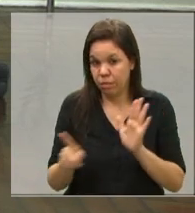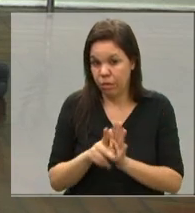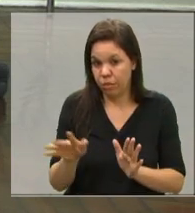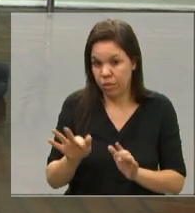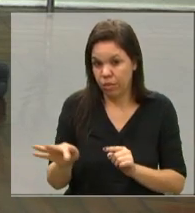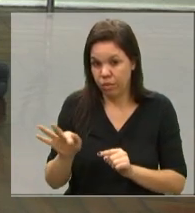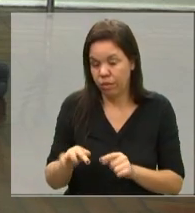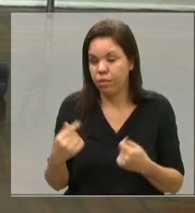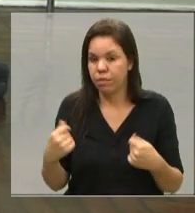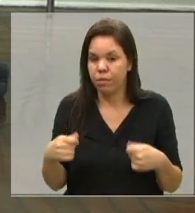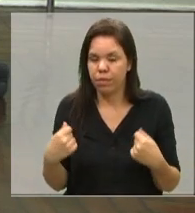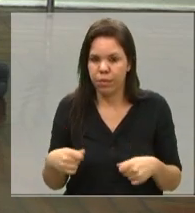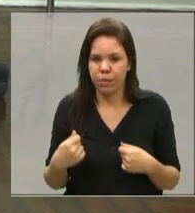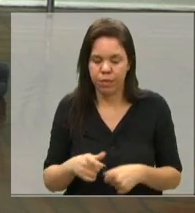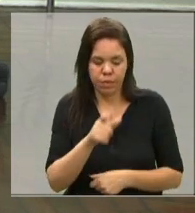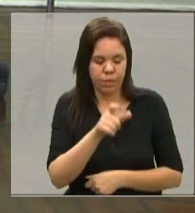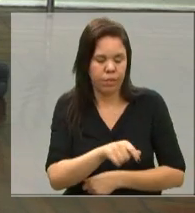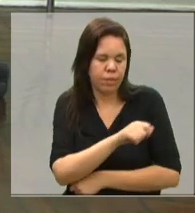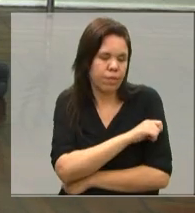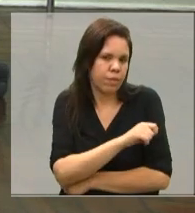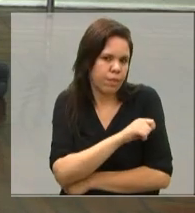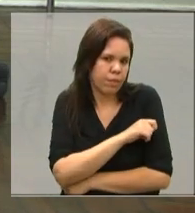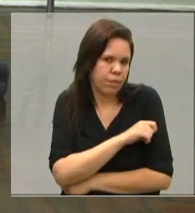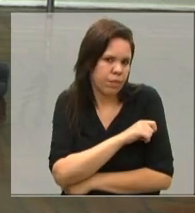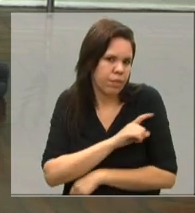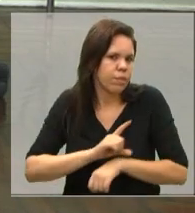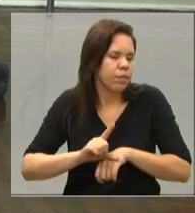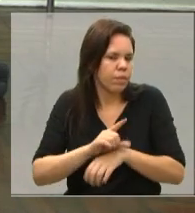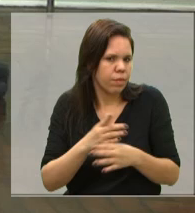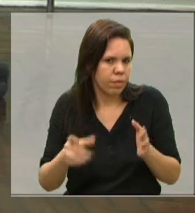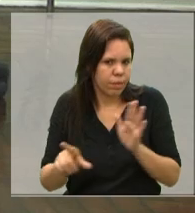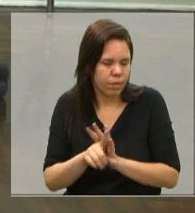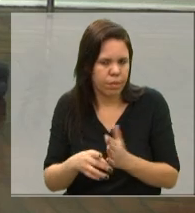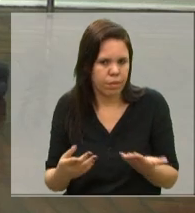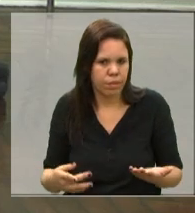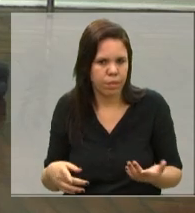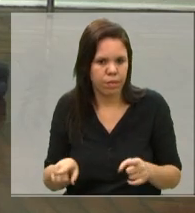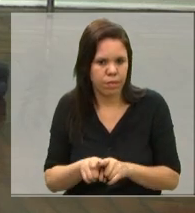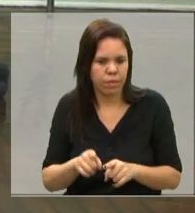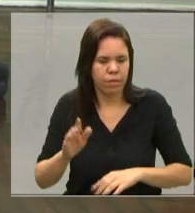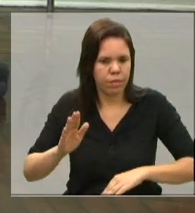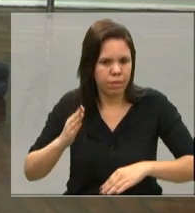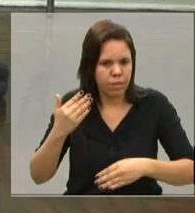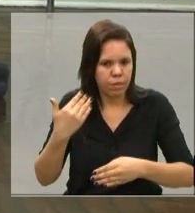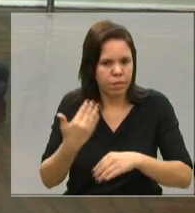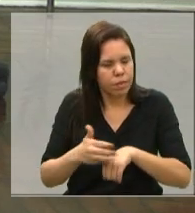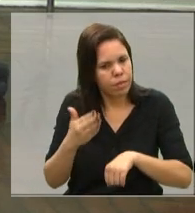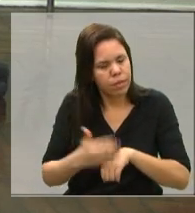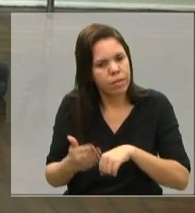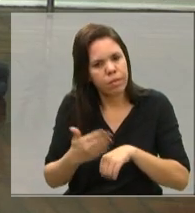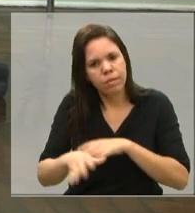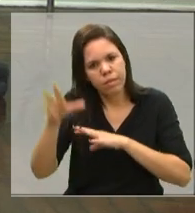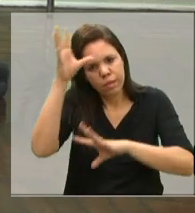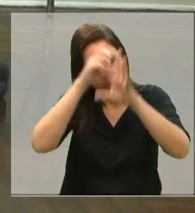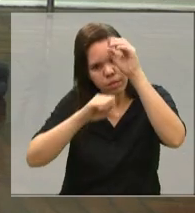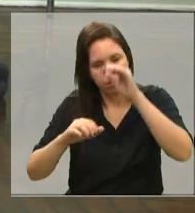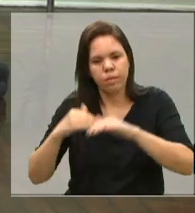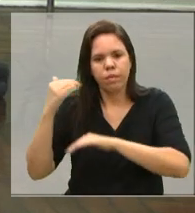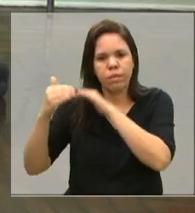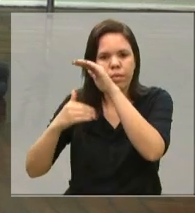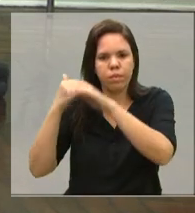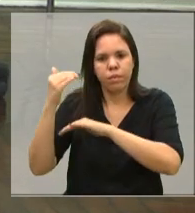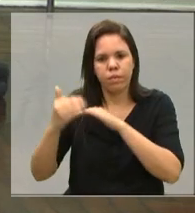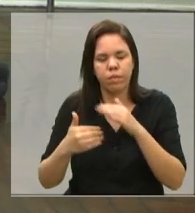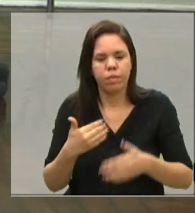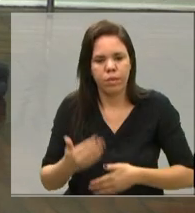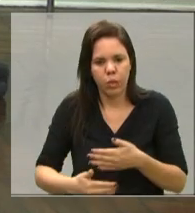são necessários para o aluno em termos legais e também enquanto boas práticas de aprendizagem para que ele logre êxito no seu